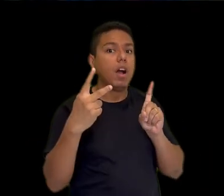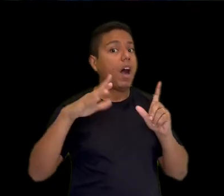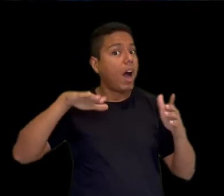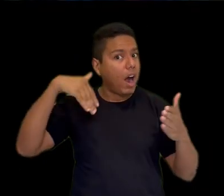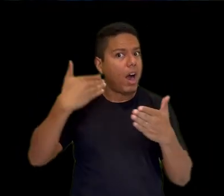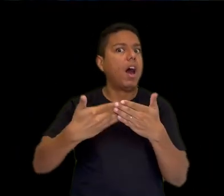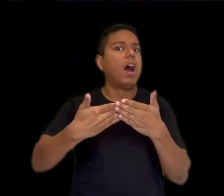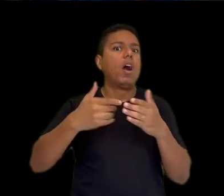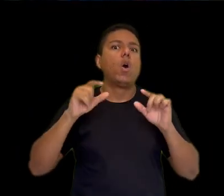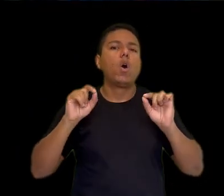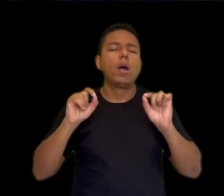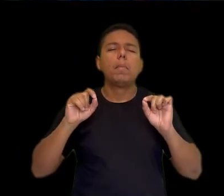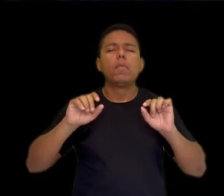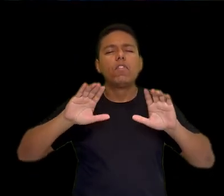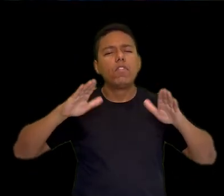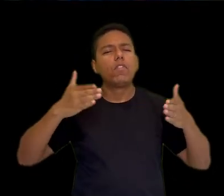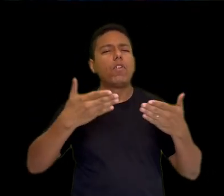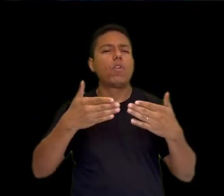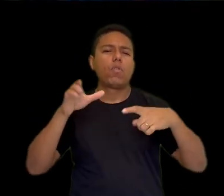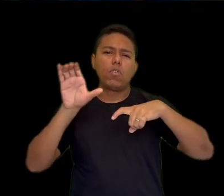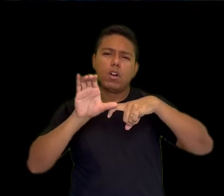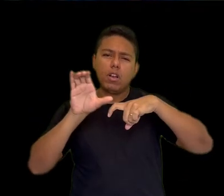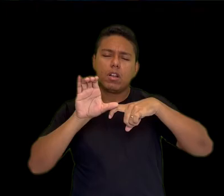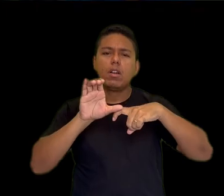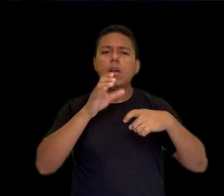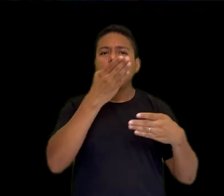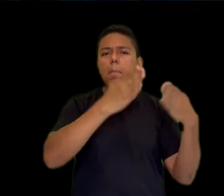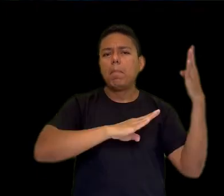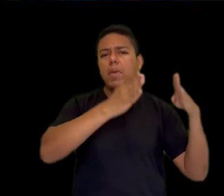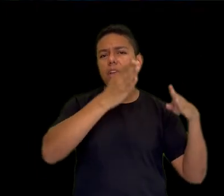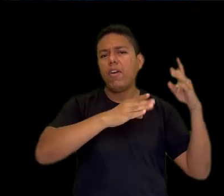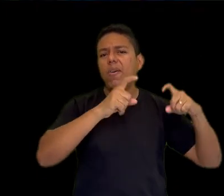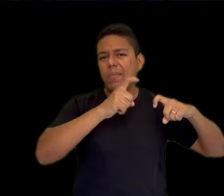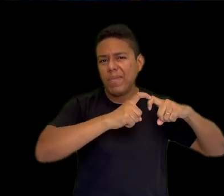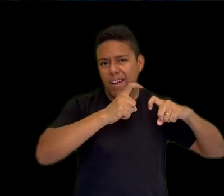ainda bastante clínica, biomédica,